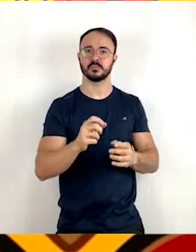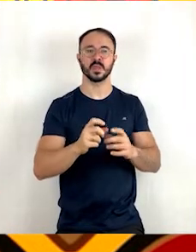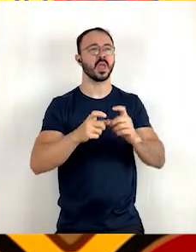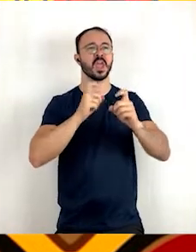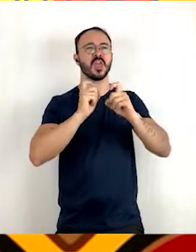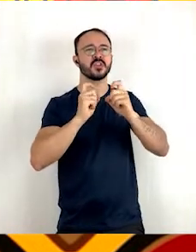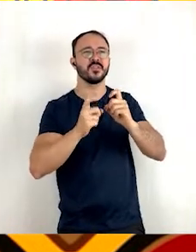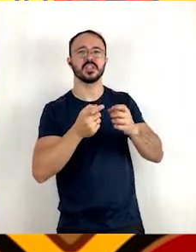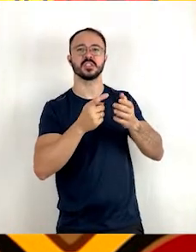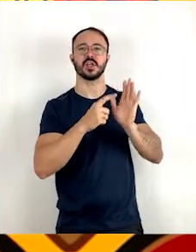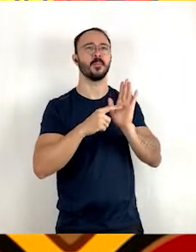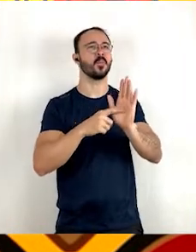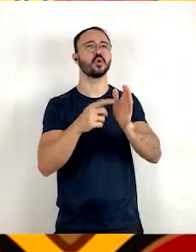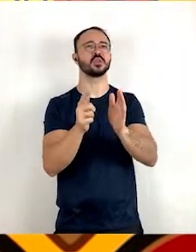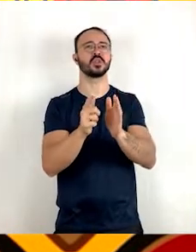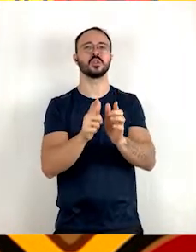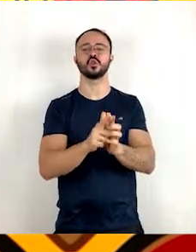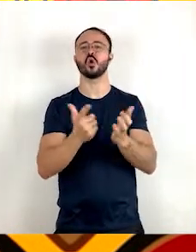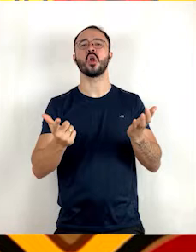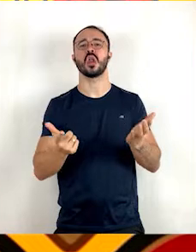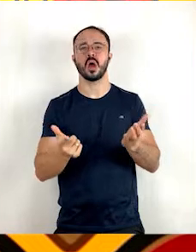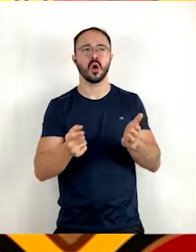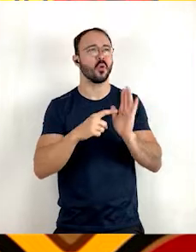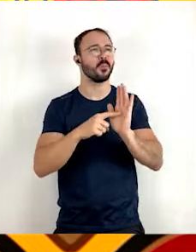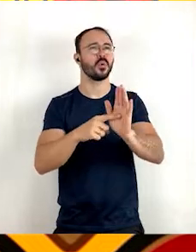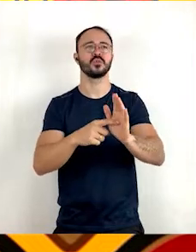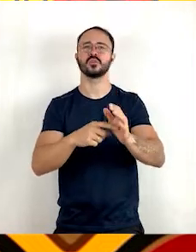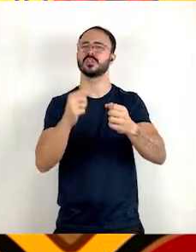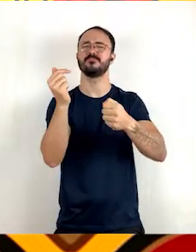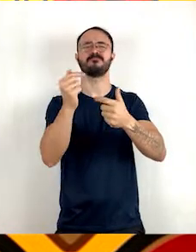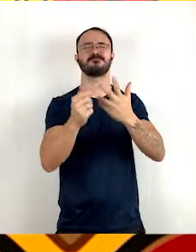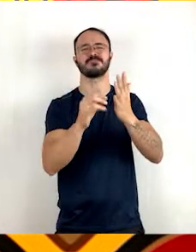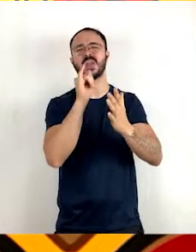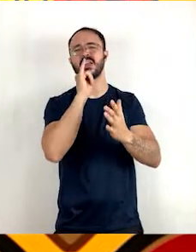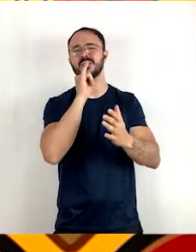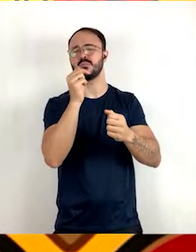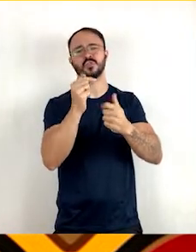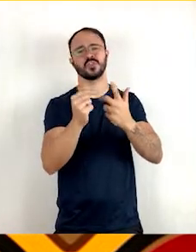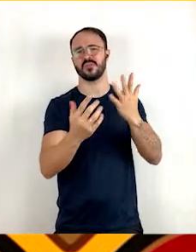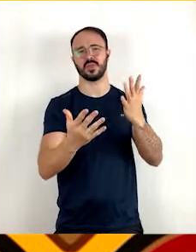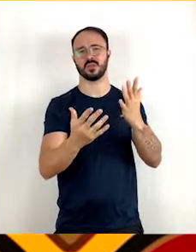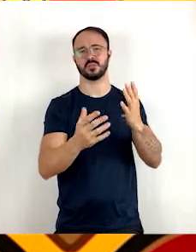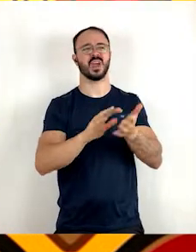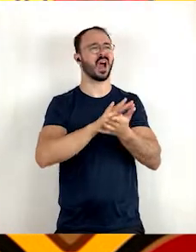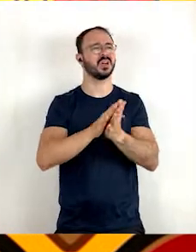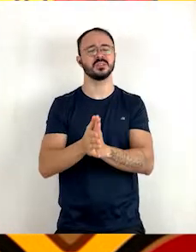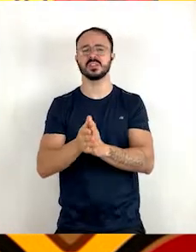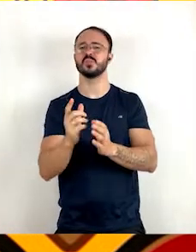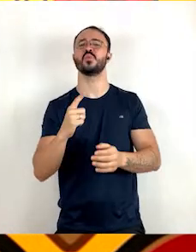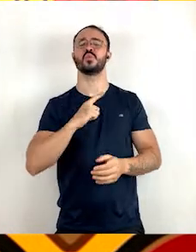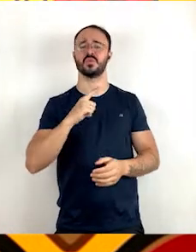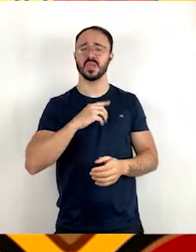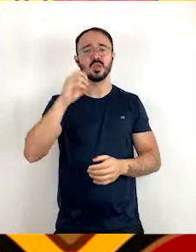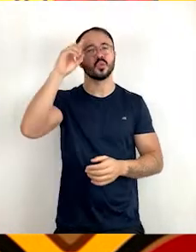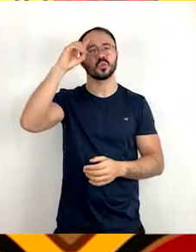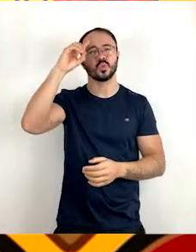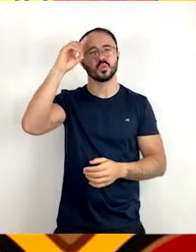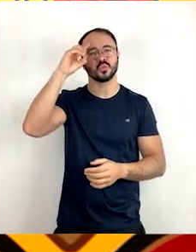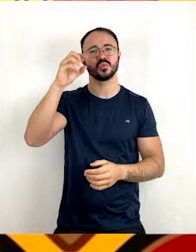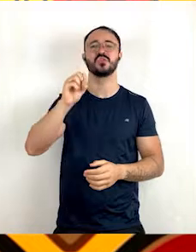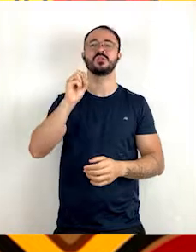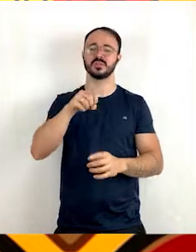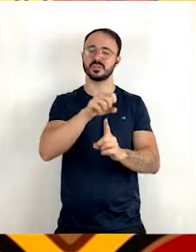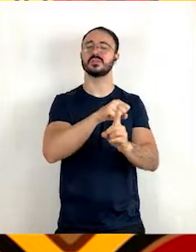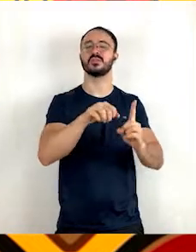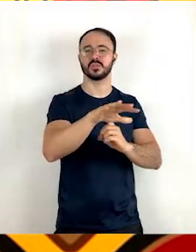várias reportagens nós temos aí a cada dia nós temos vários noticiários de que práticas racistas estão a cada dia sendo